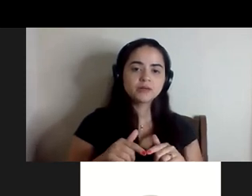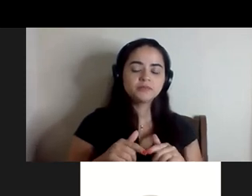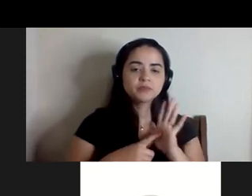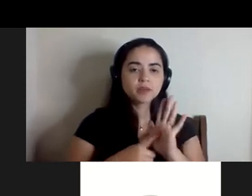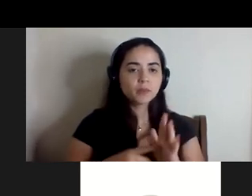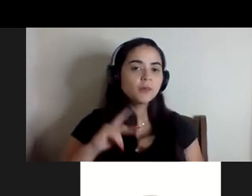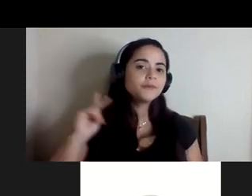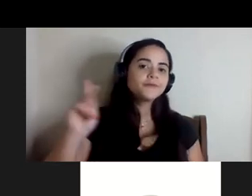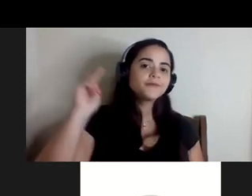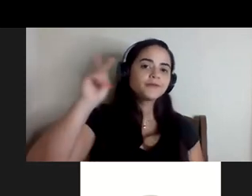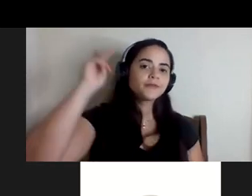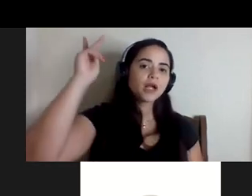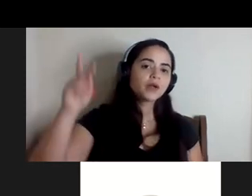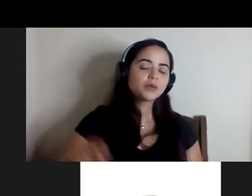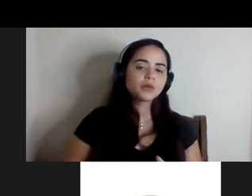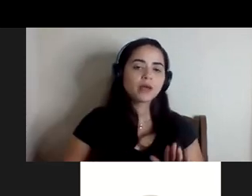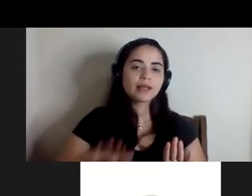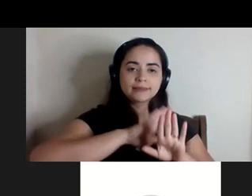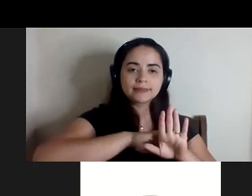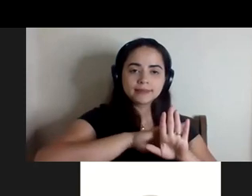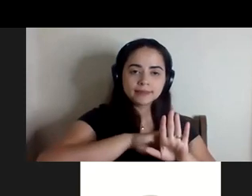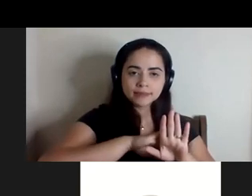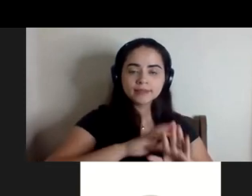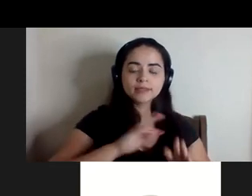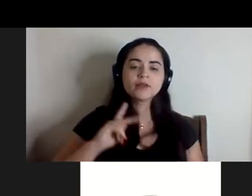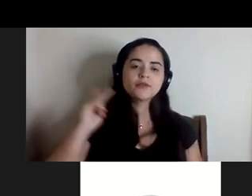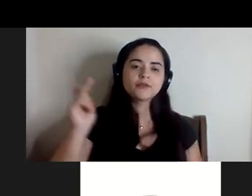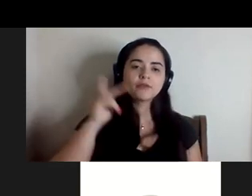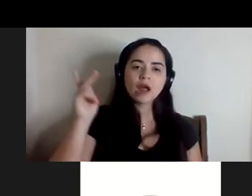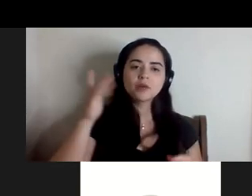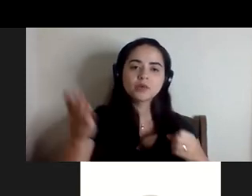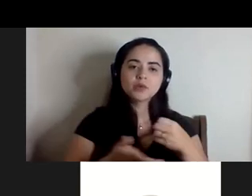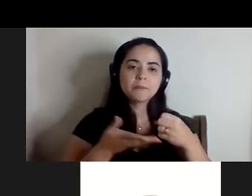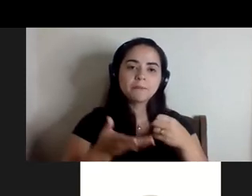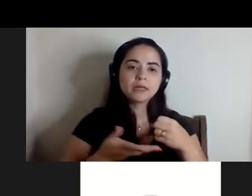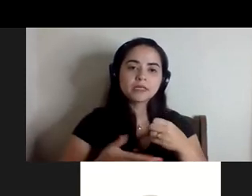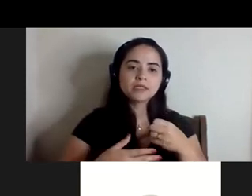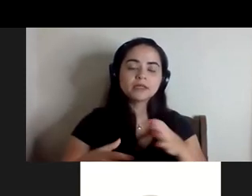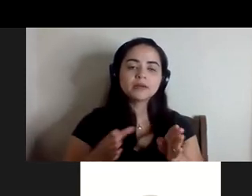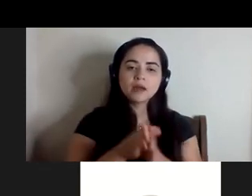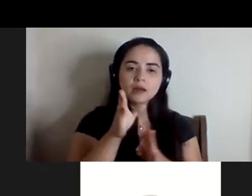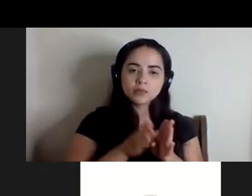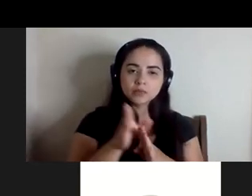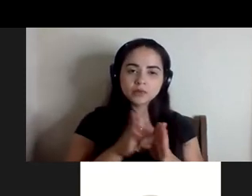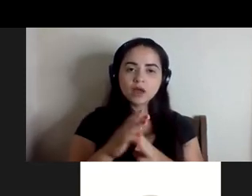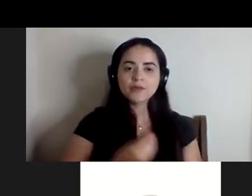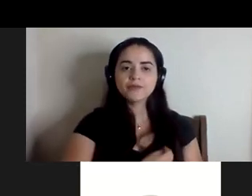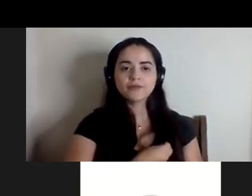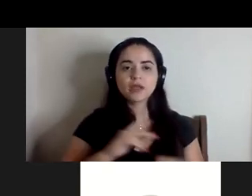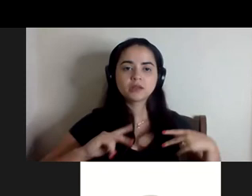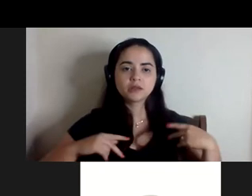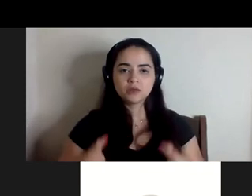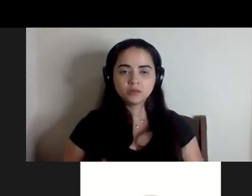como valor intrínseco aos valores e princípios que orientam a vida humana.